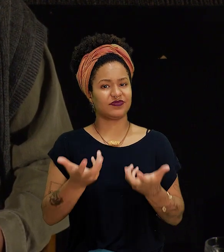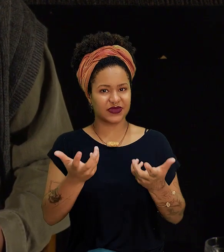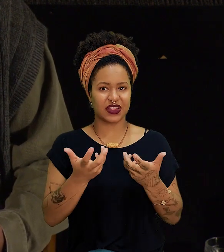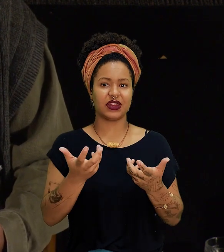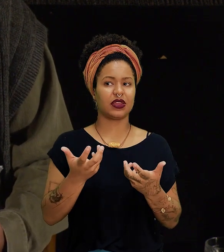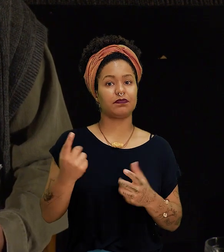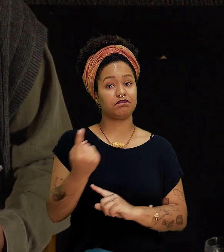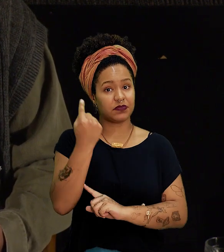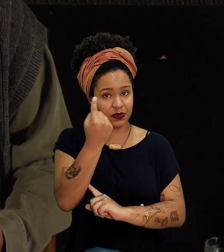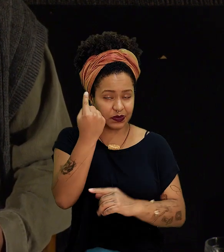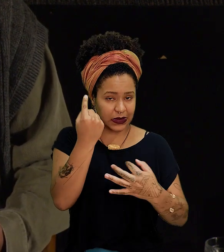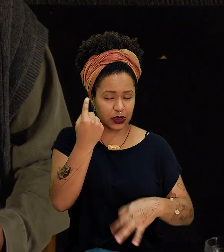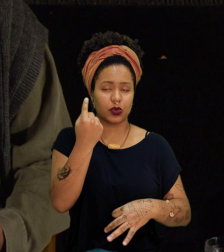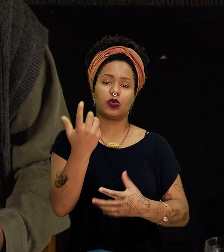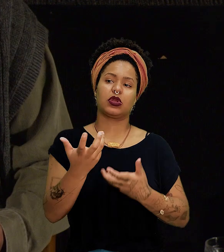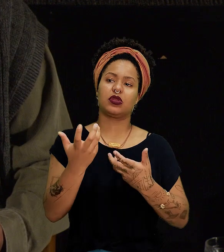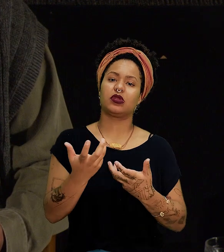eu gostaria de, primeiro,